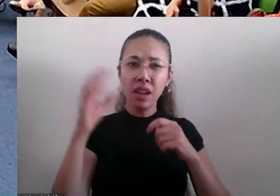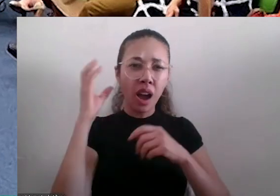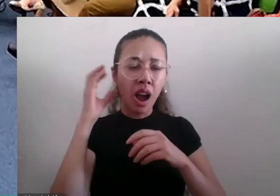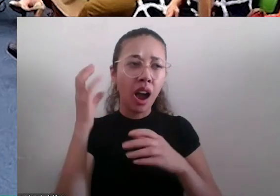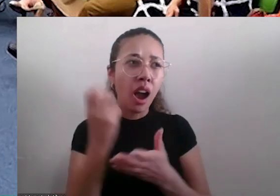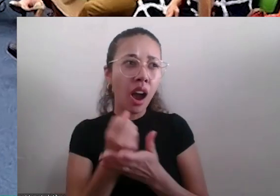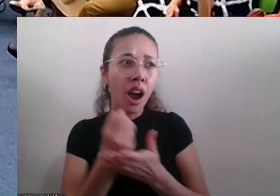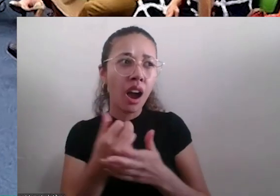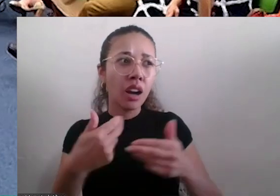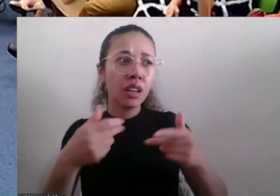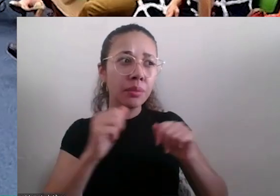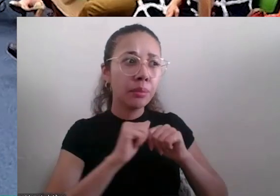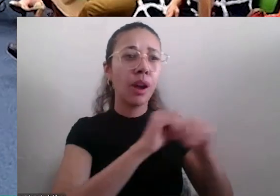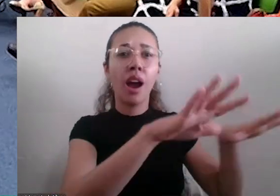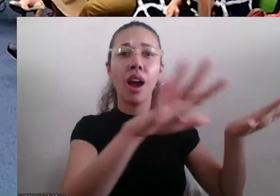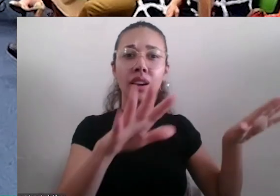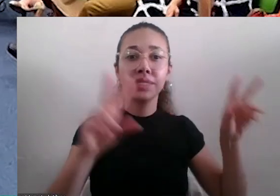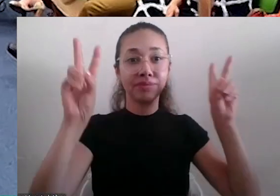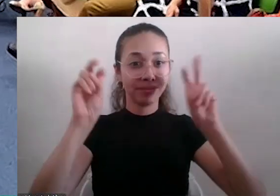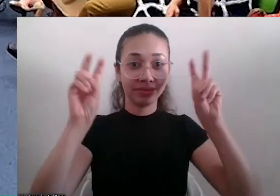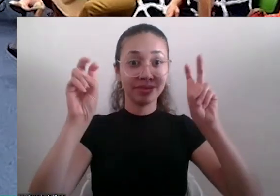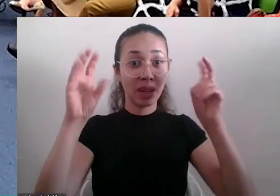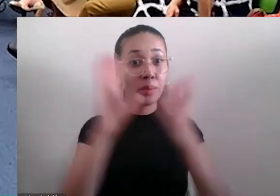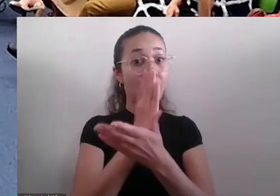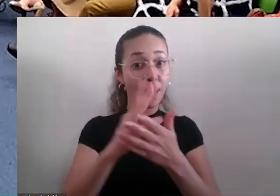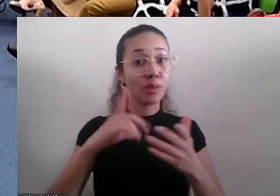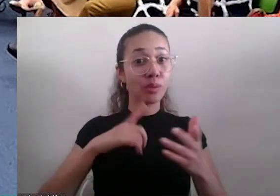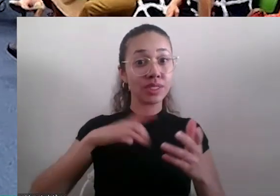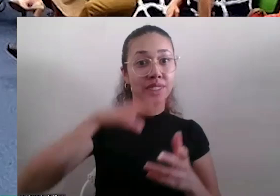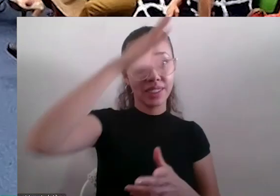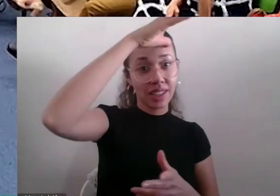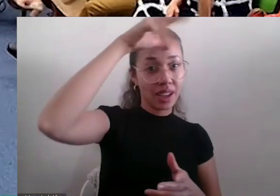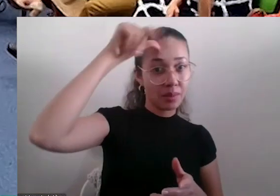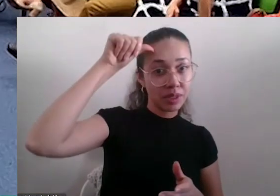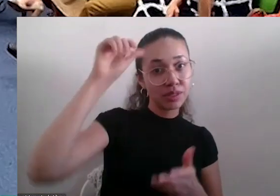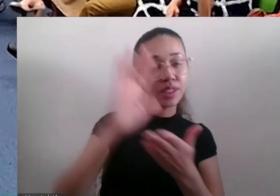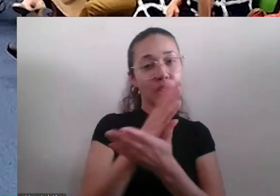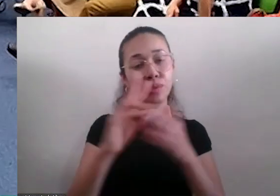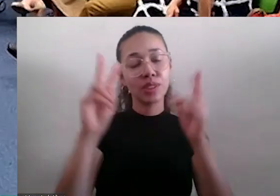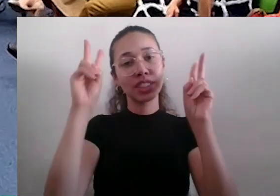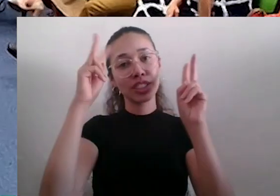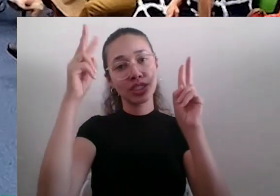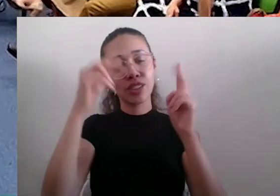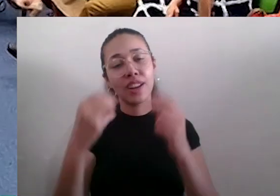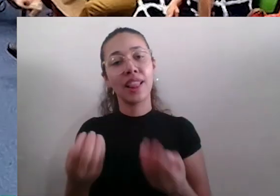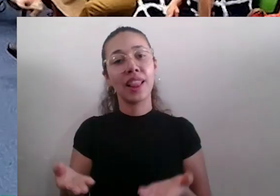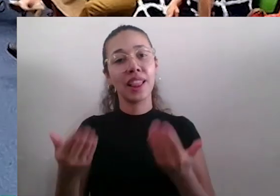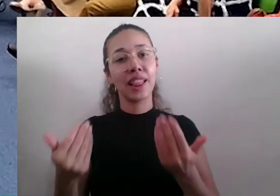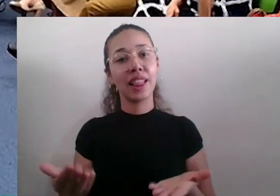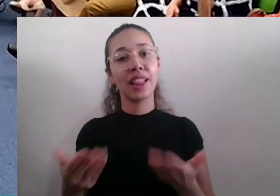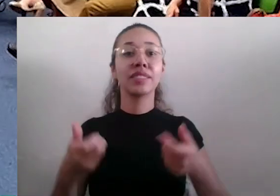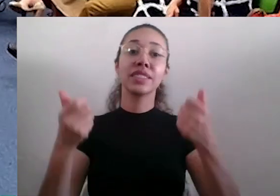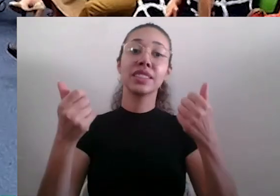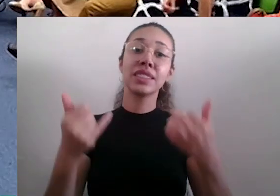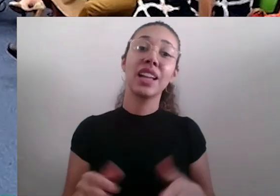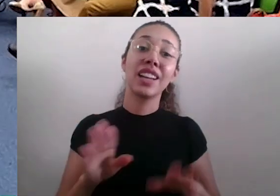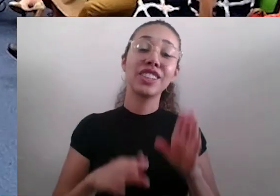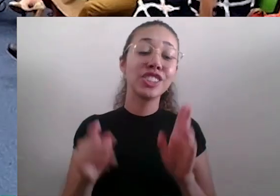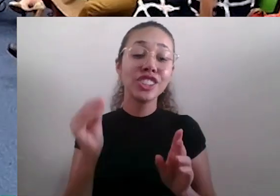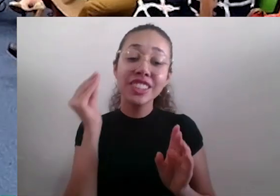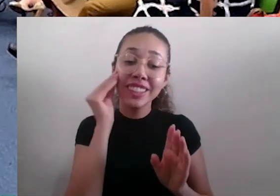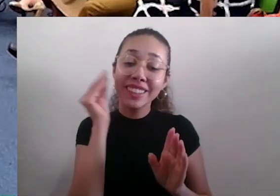apresenta na Amazônia eh tem histórias mais leves tem um que você fala assim ai a gente tenta ser fofa mas não